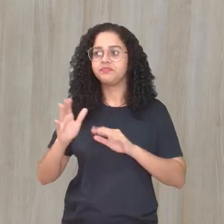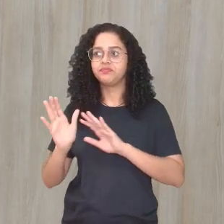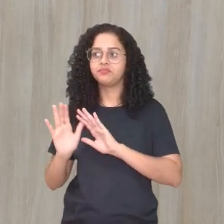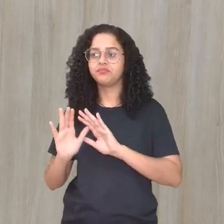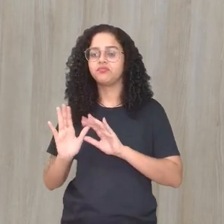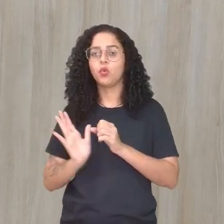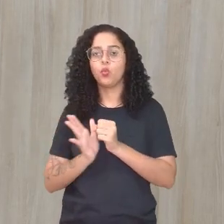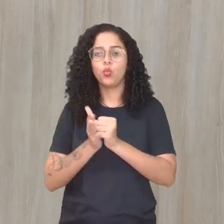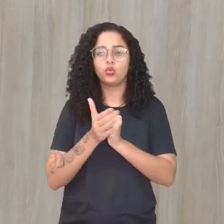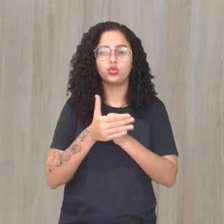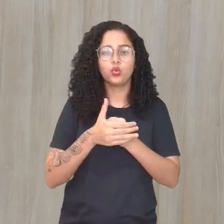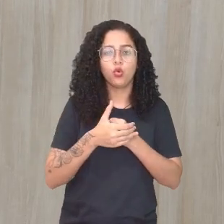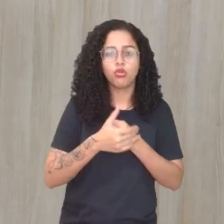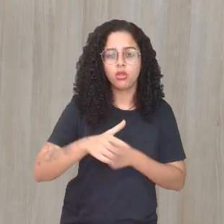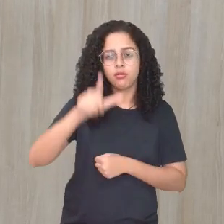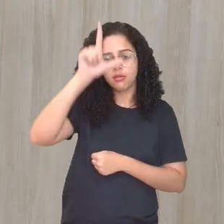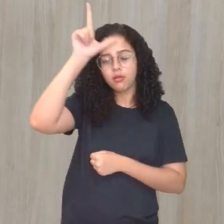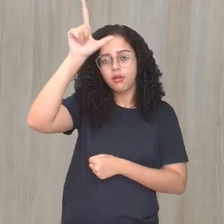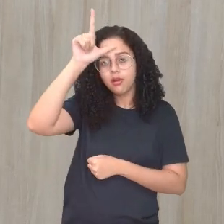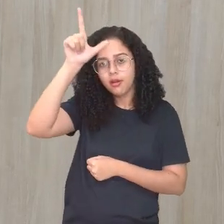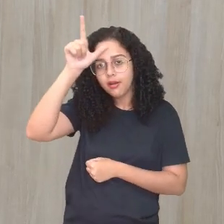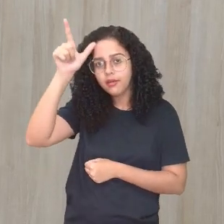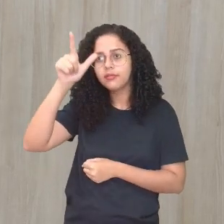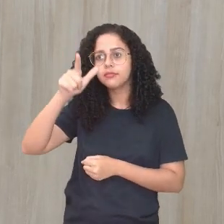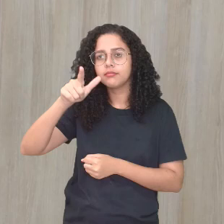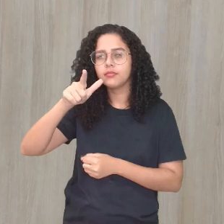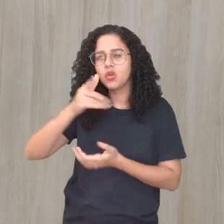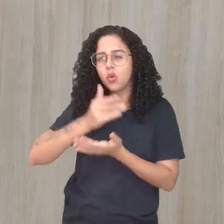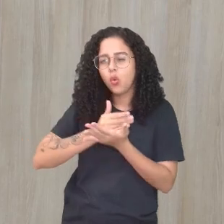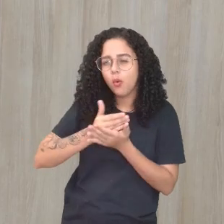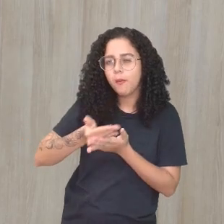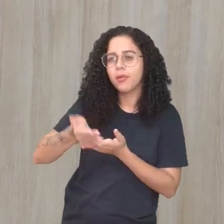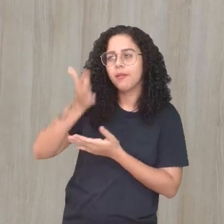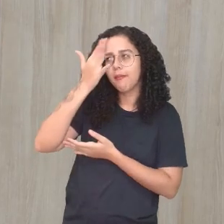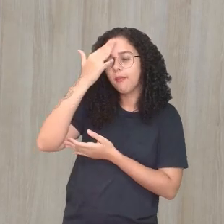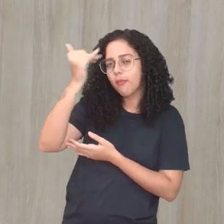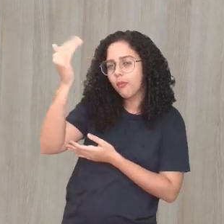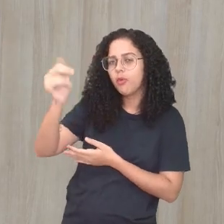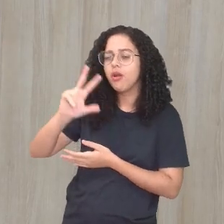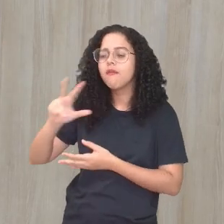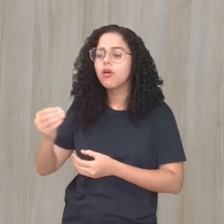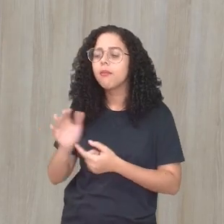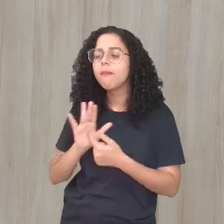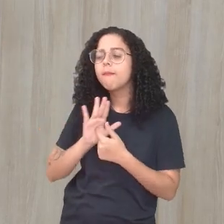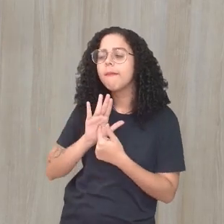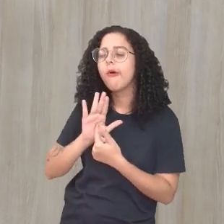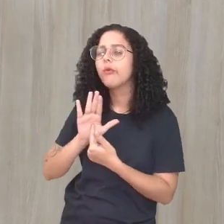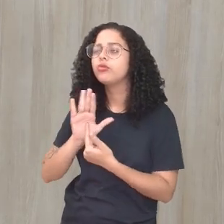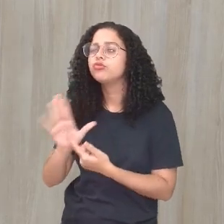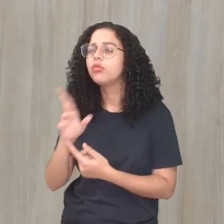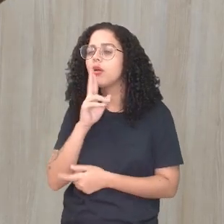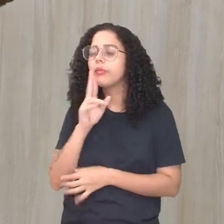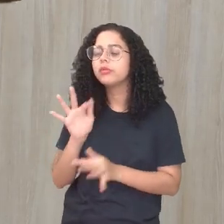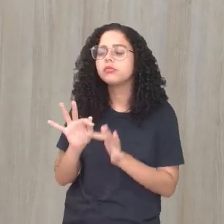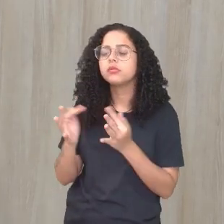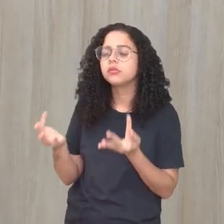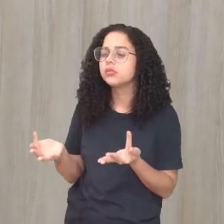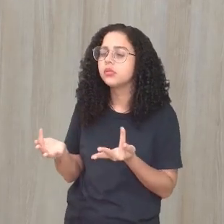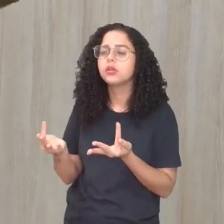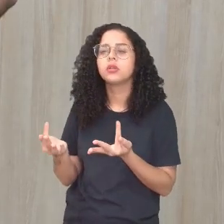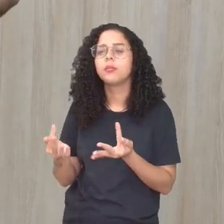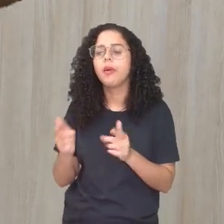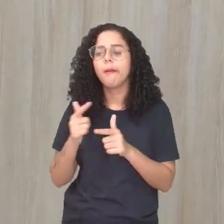de líderes inicialmente populistas, né? Que vão oferecer respostas bem simples assim